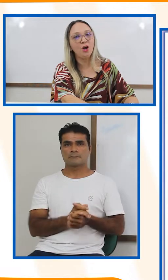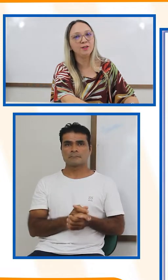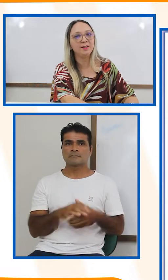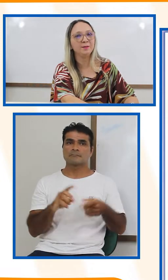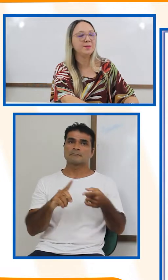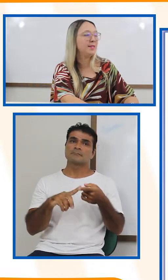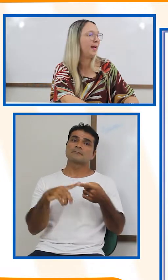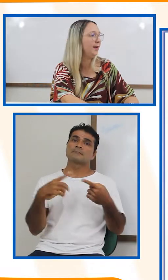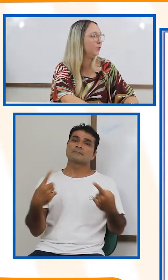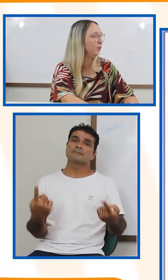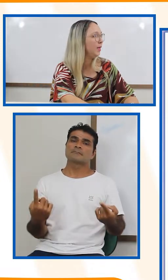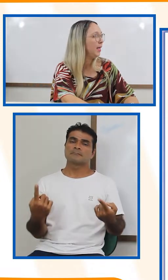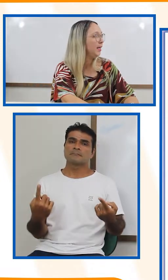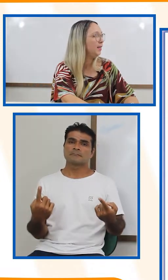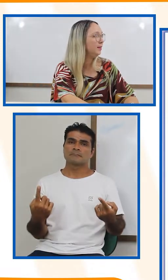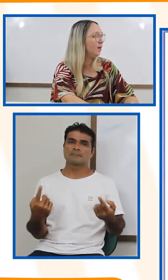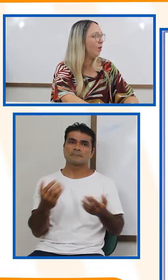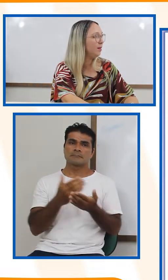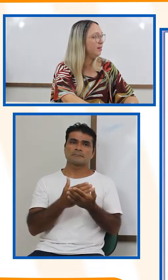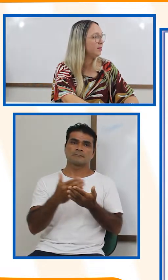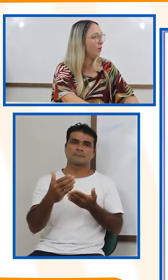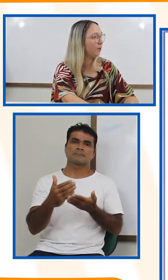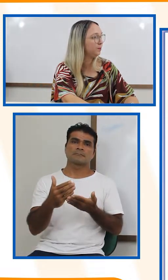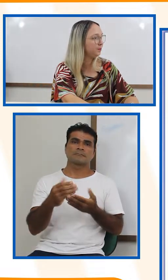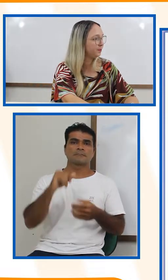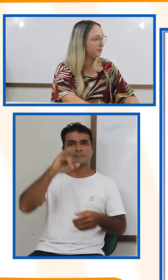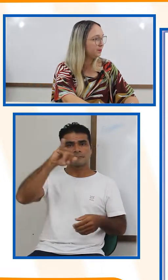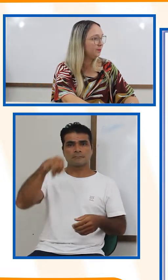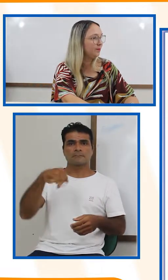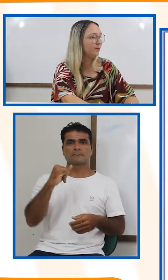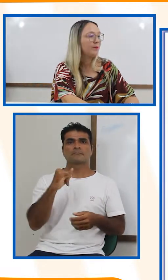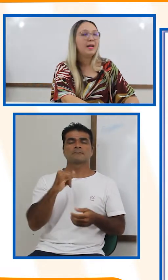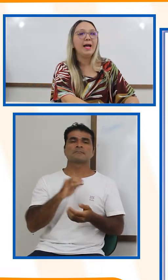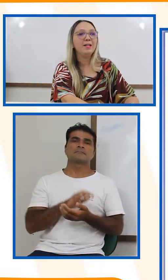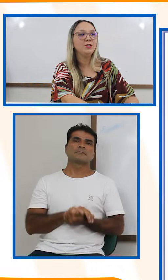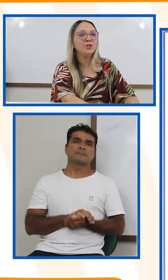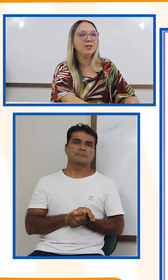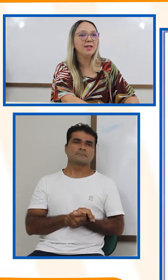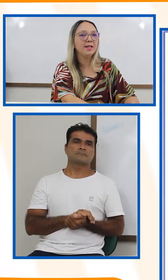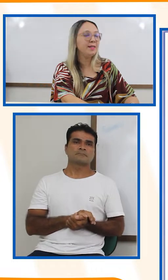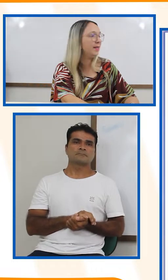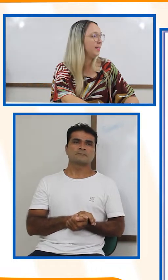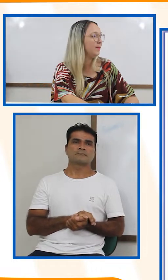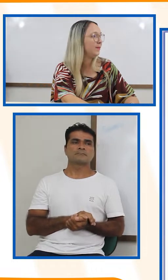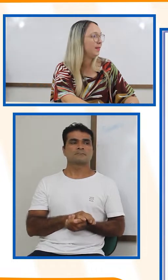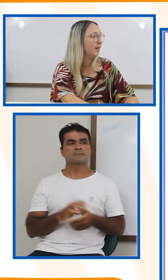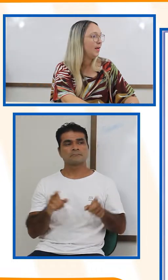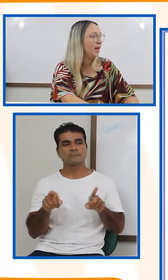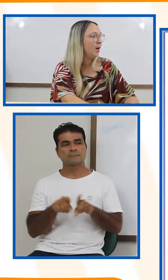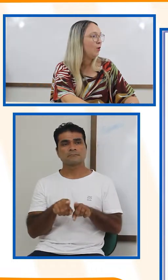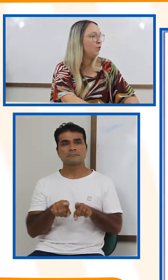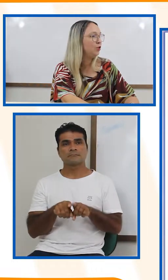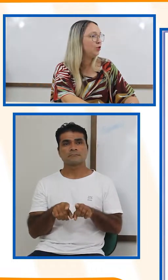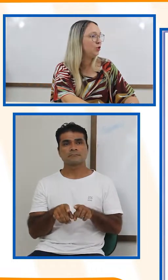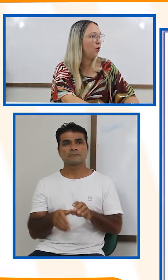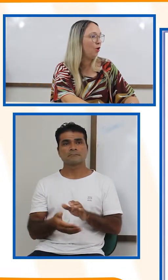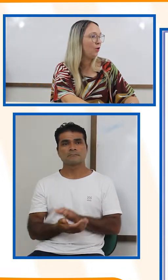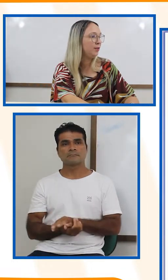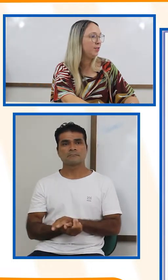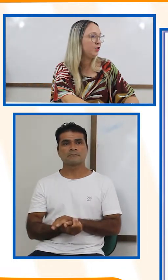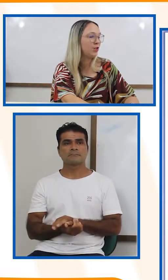J, certo? Então, olhem só. A gente tem aqui o